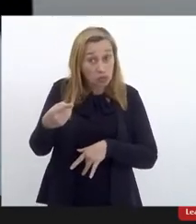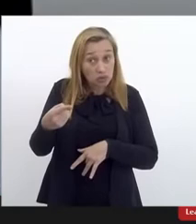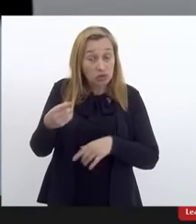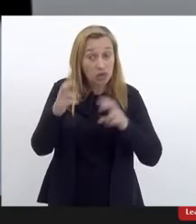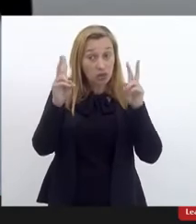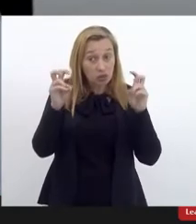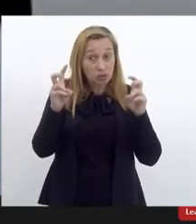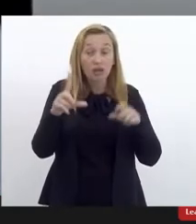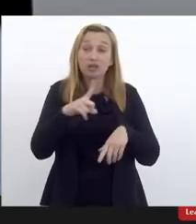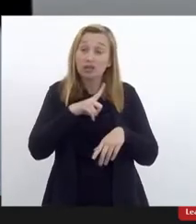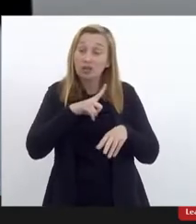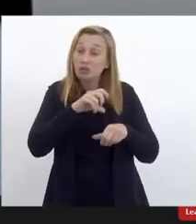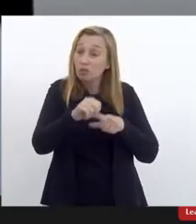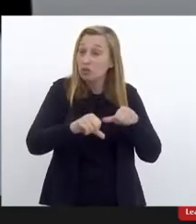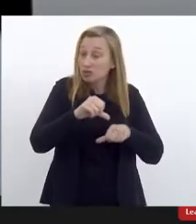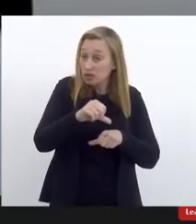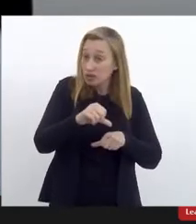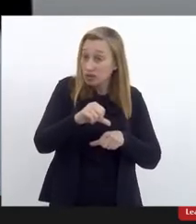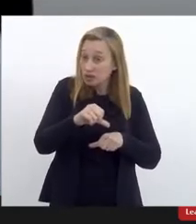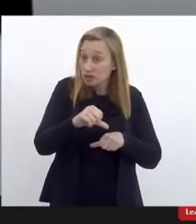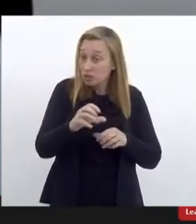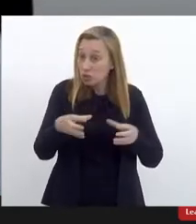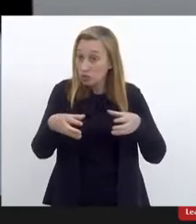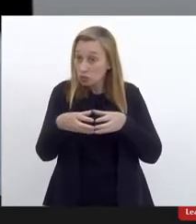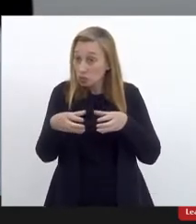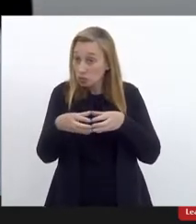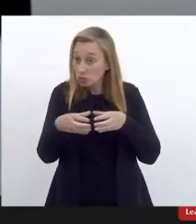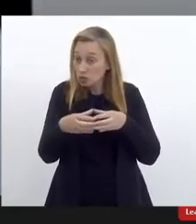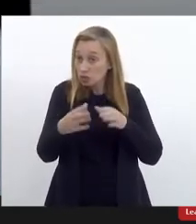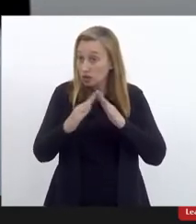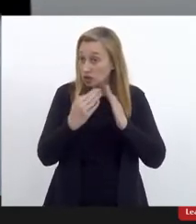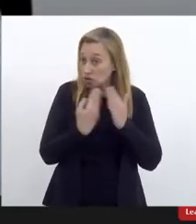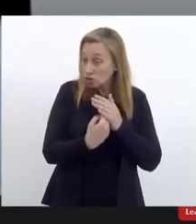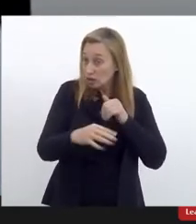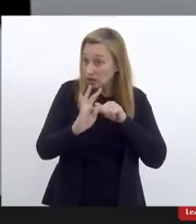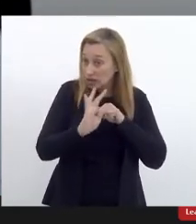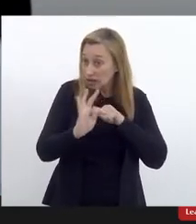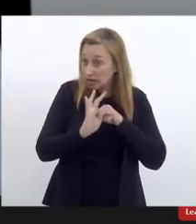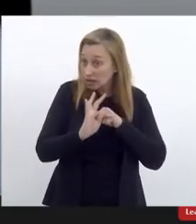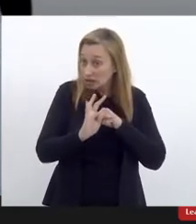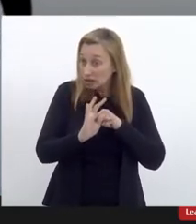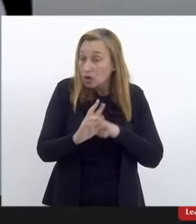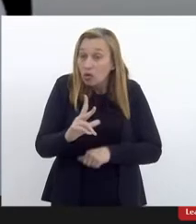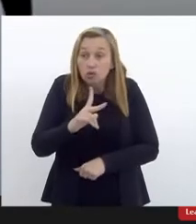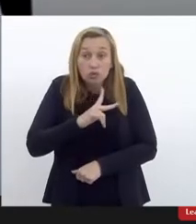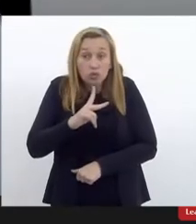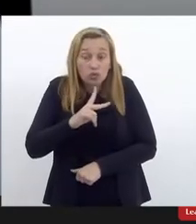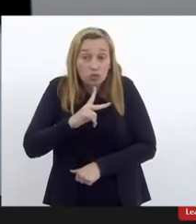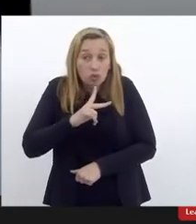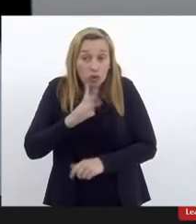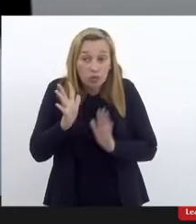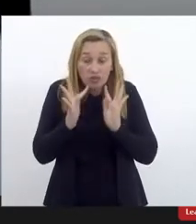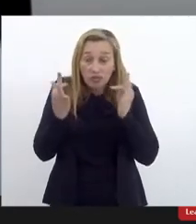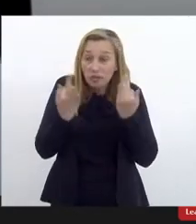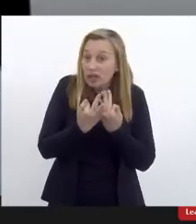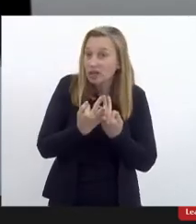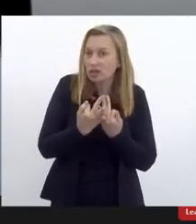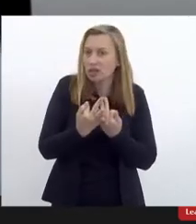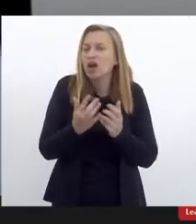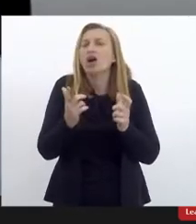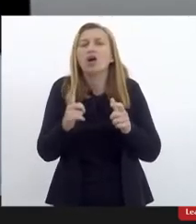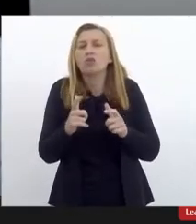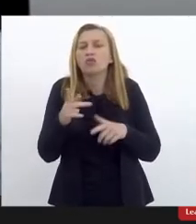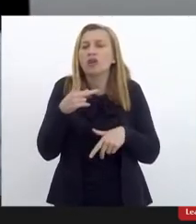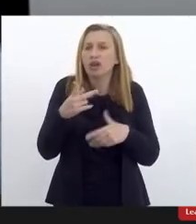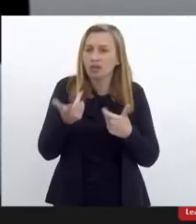uma modificação, Carrilho e equipe da FAETEC, houve uma modificação nos próprios arranjos familiares, né? Onde que eu quero